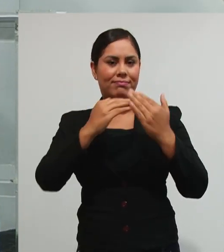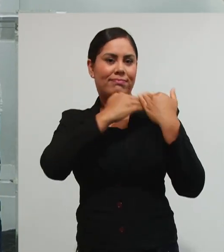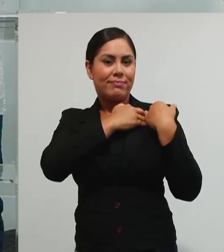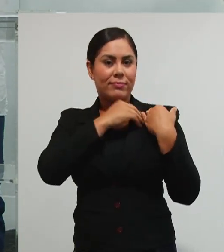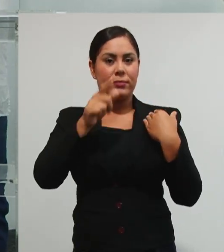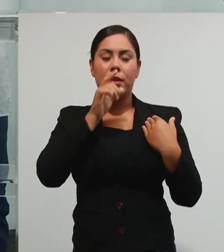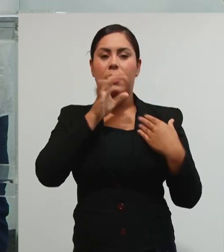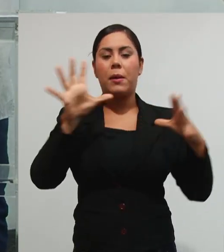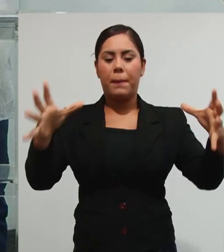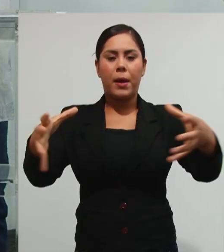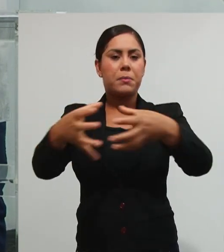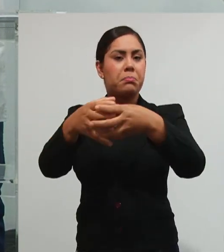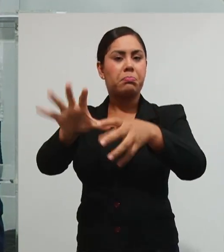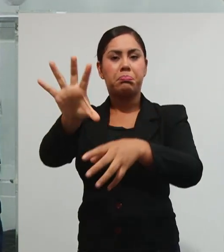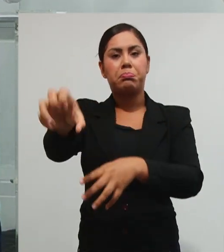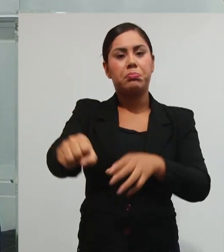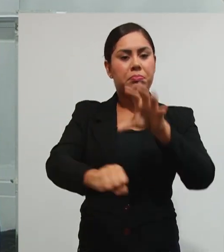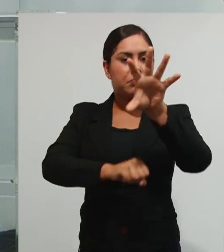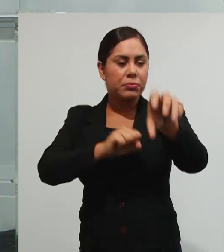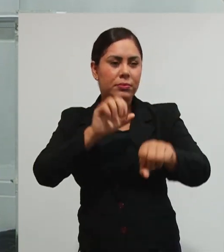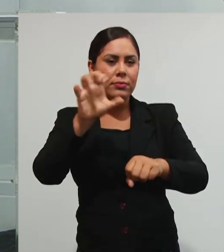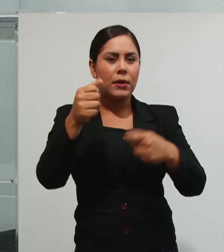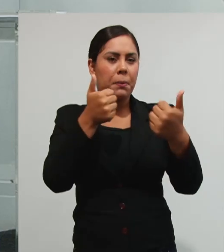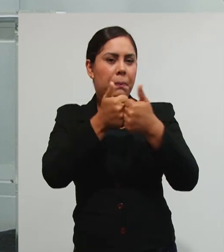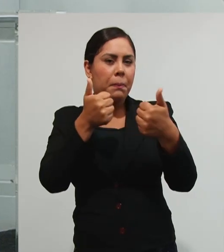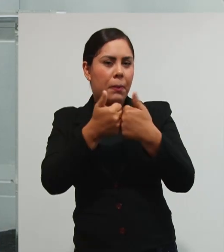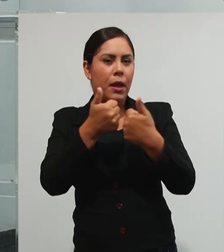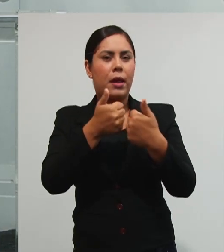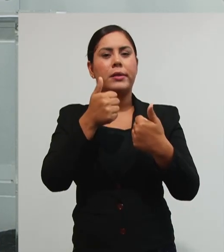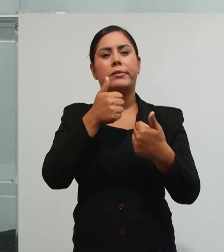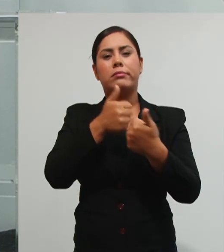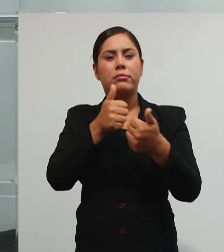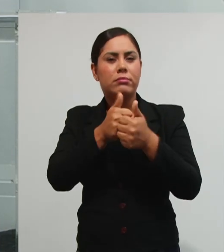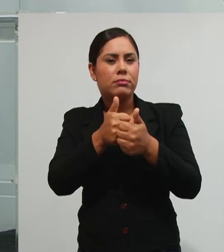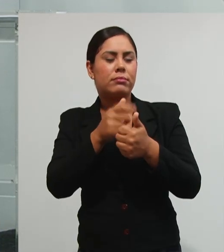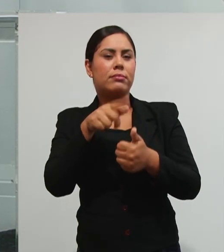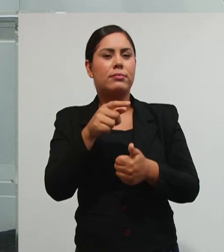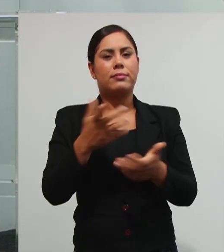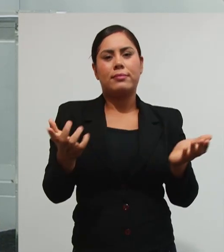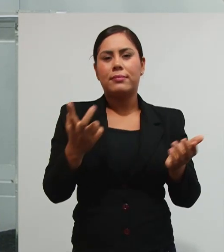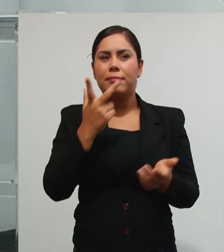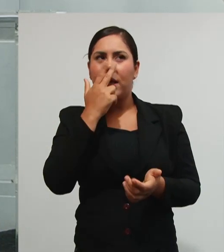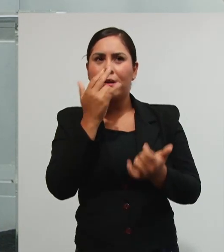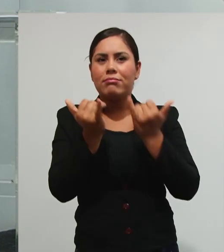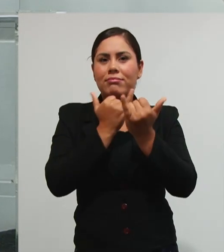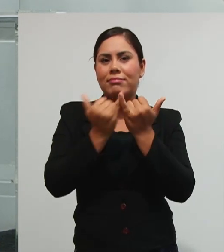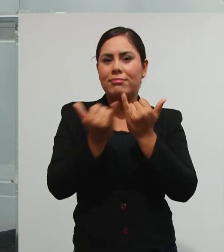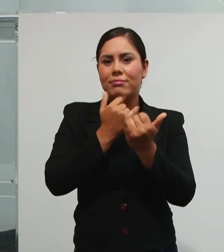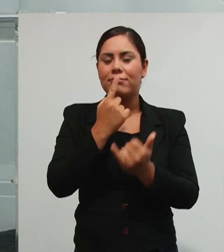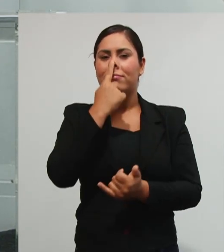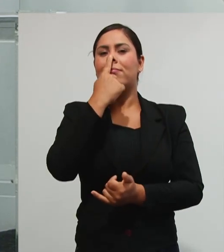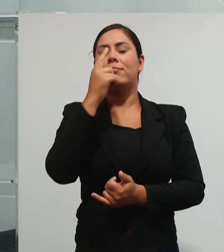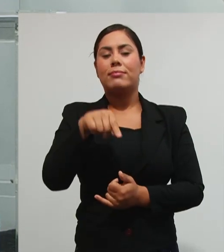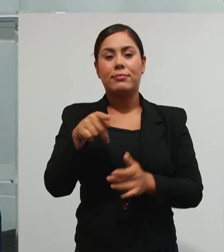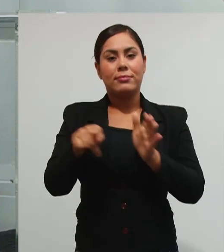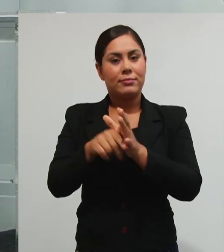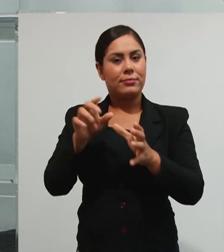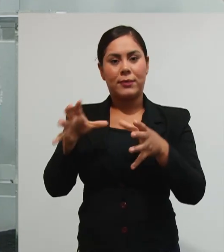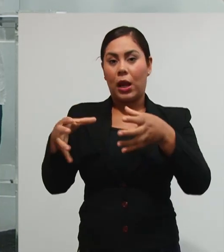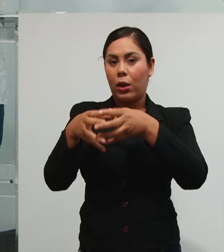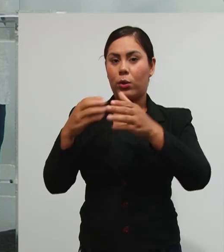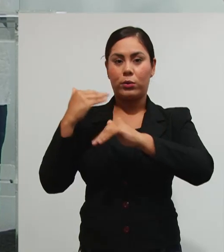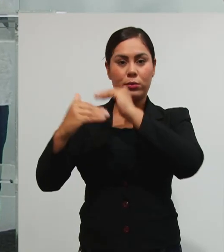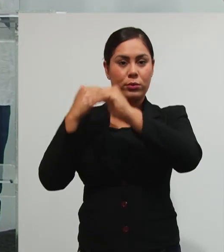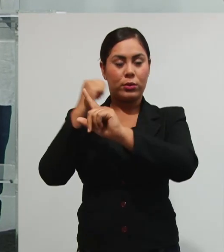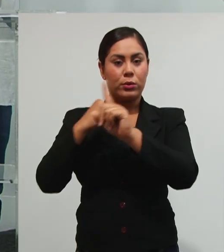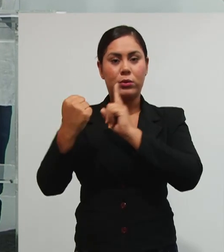eles só vão pegar naquele grupo aqueles que são mais próximos, parecidos com ele e tudo. A teoria socioconstrutivista fala que não é esse tipo de